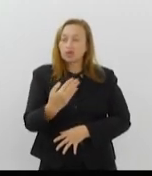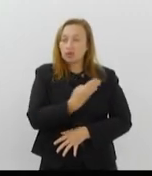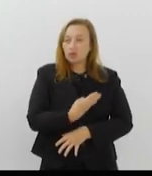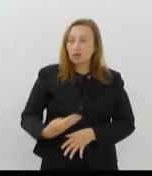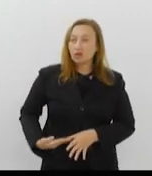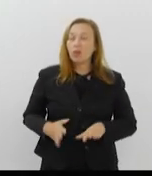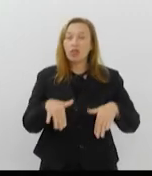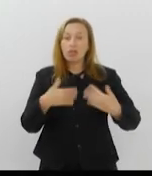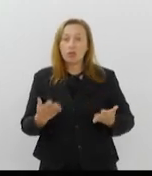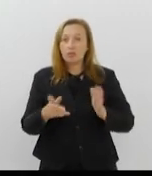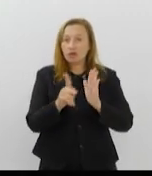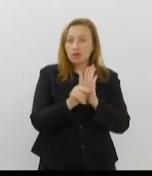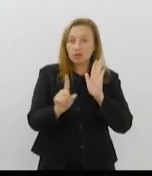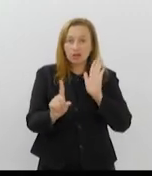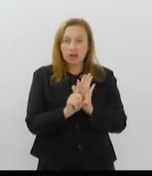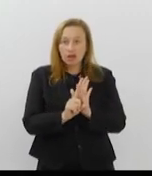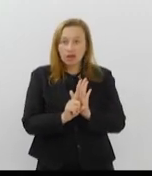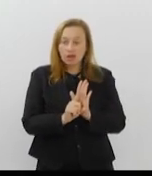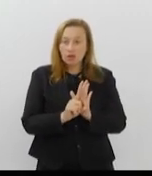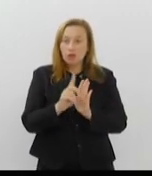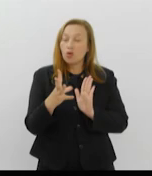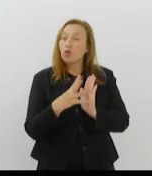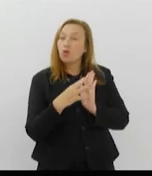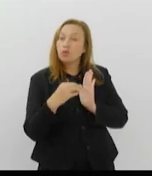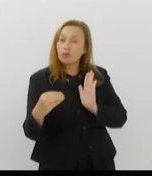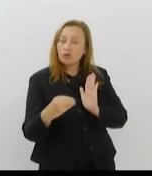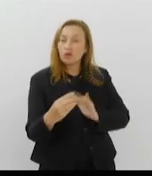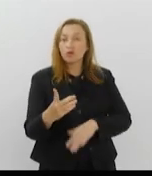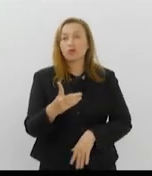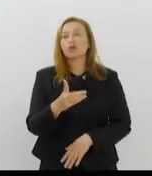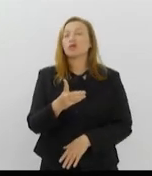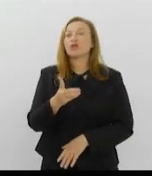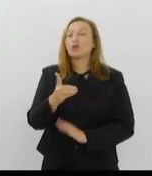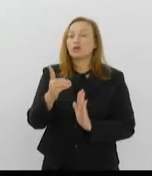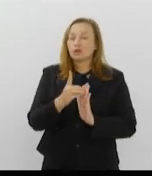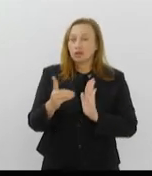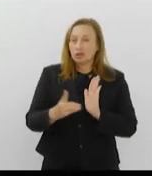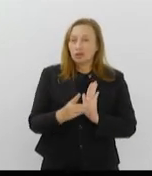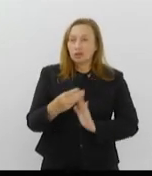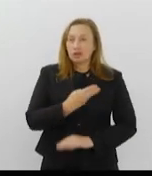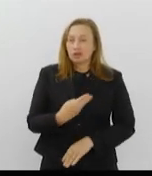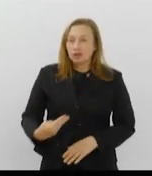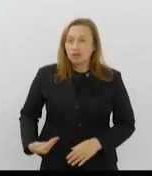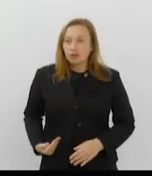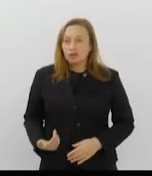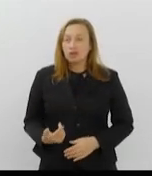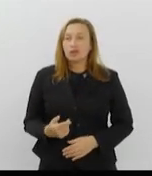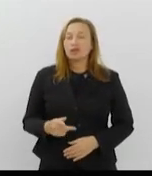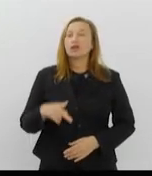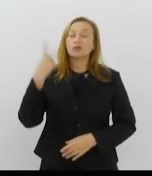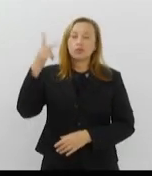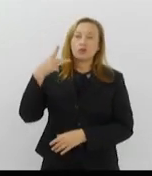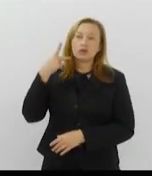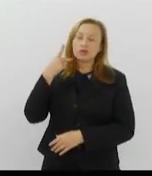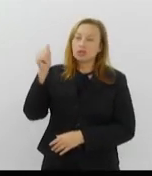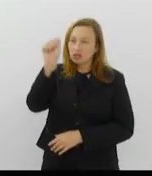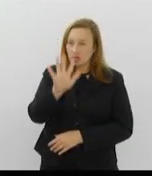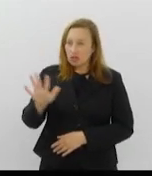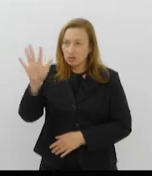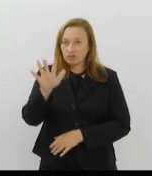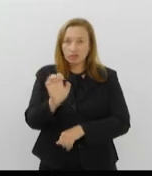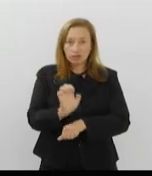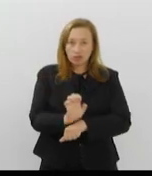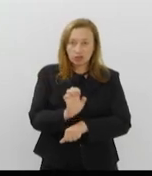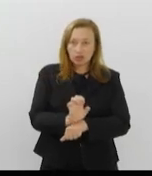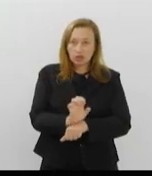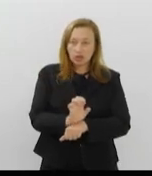esse projeto de lei Copiou o decreto do governador e a DTA Procuradoria Geral do Estado